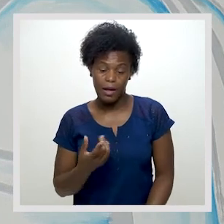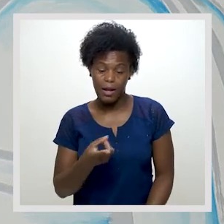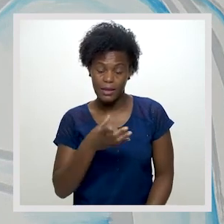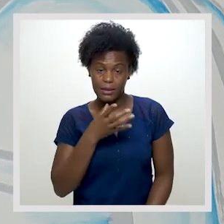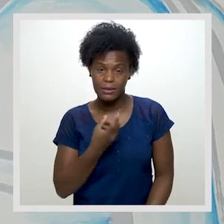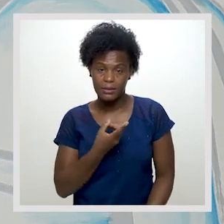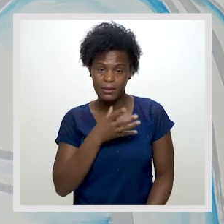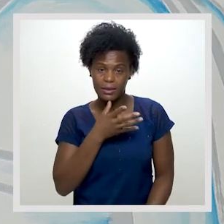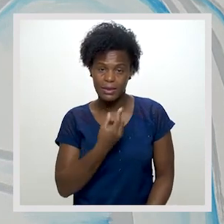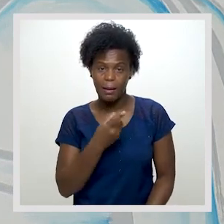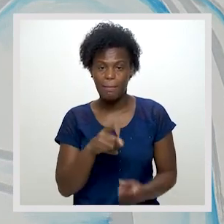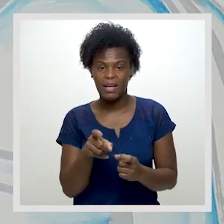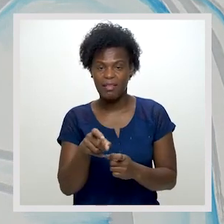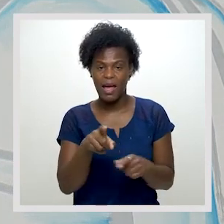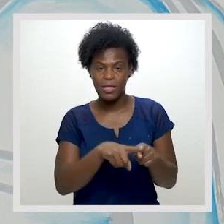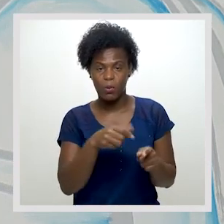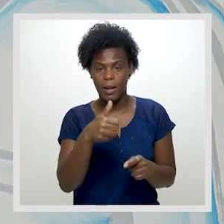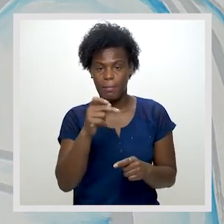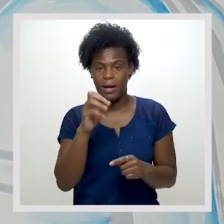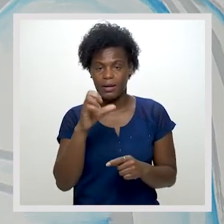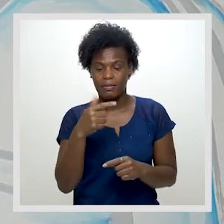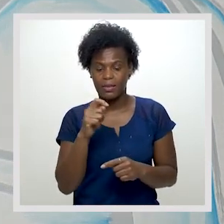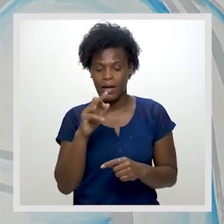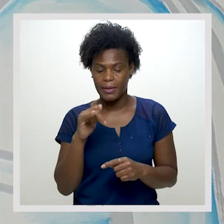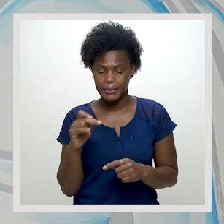como bactérias.